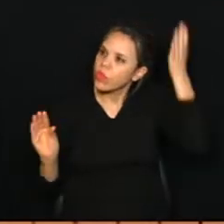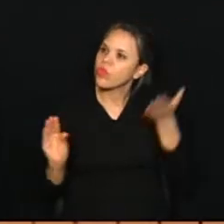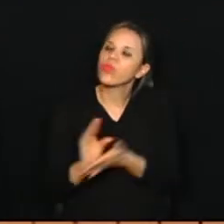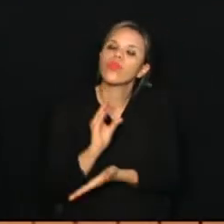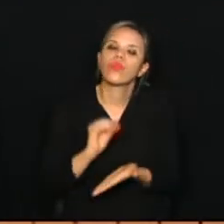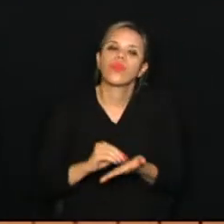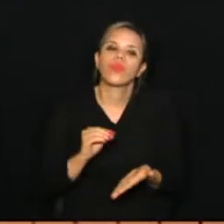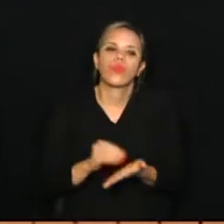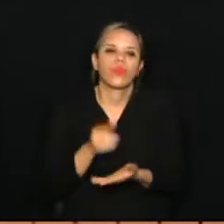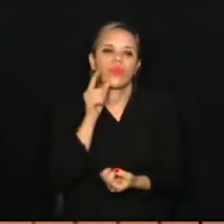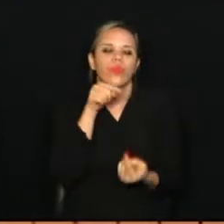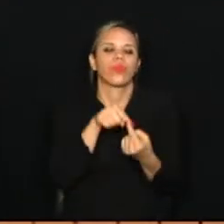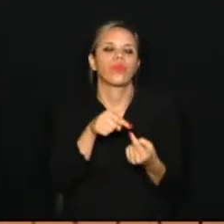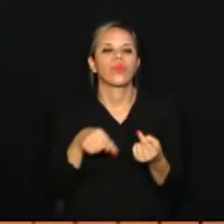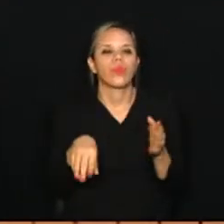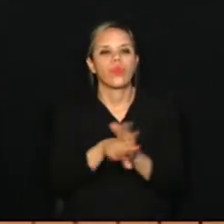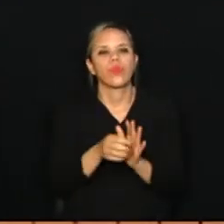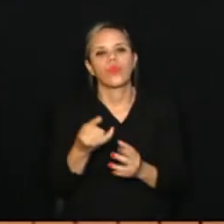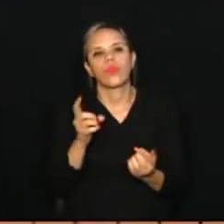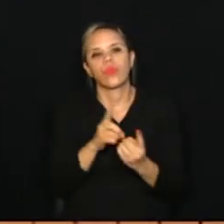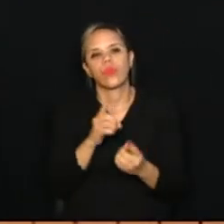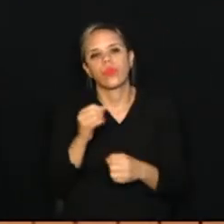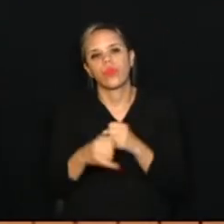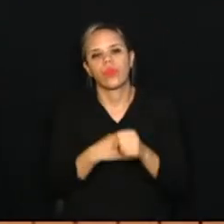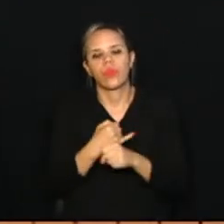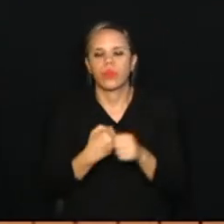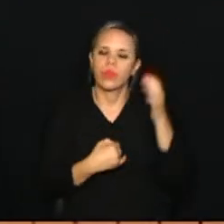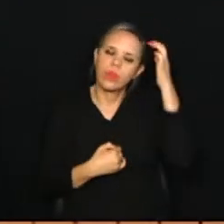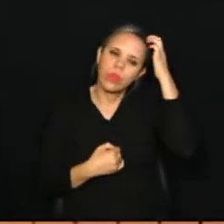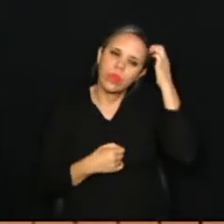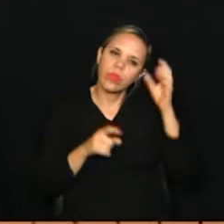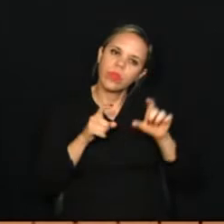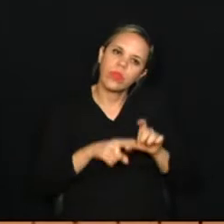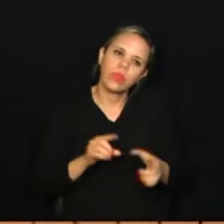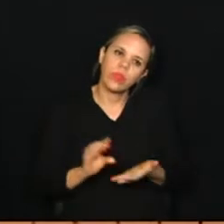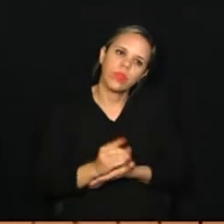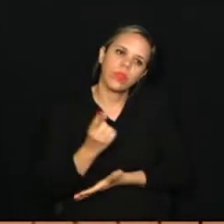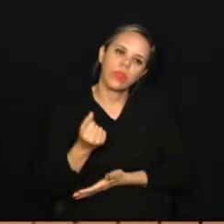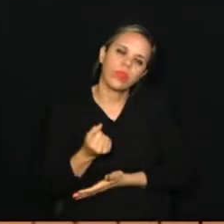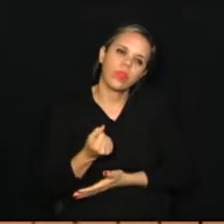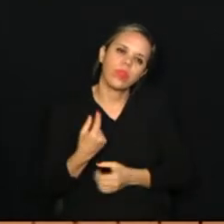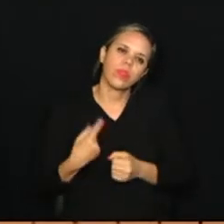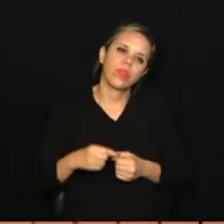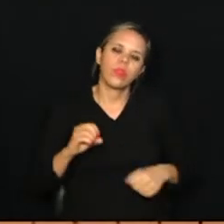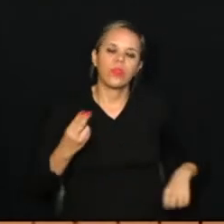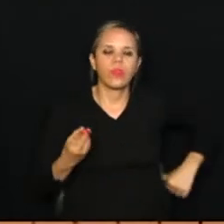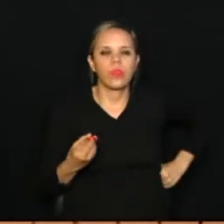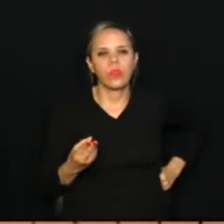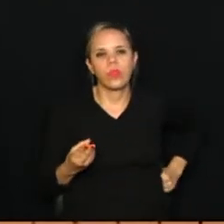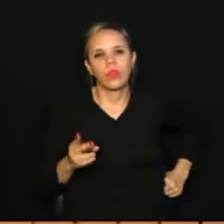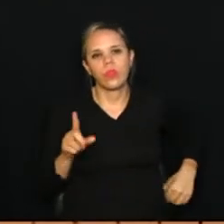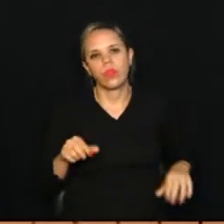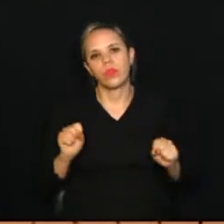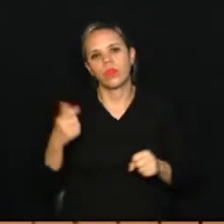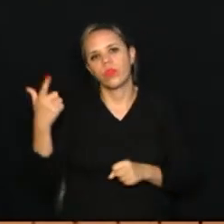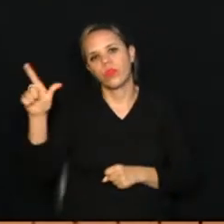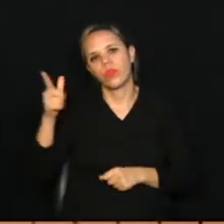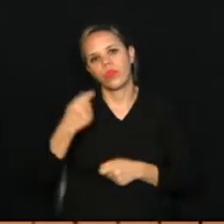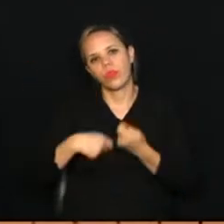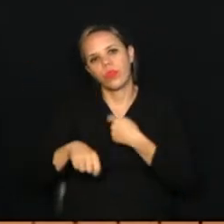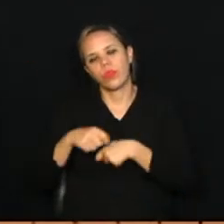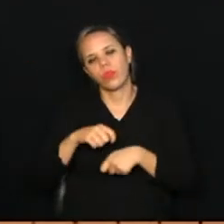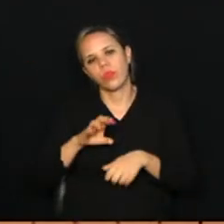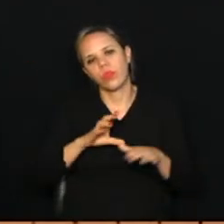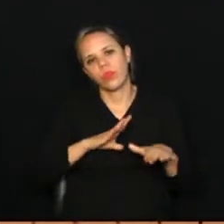para a gente bater essa meta, ele depende exclusivamente de recursos do município, ou isso pode vir da iniciativa